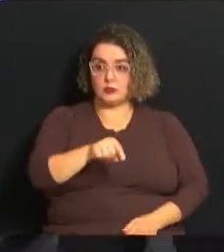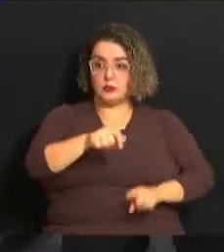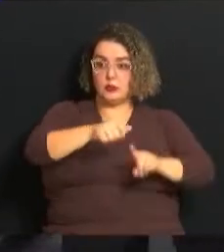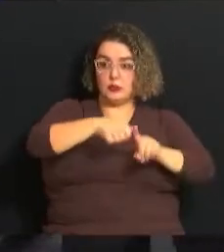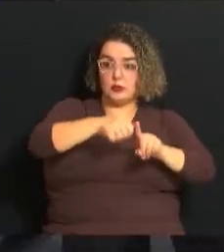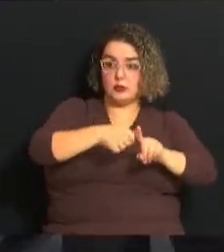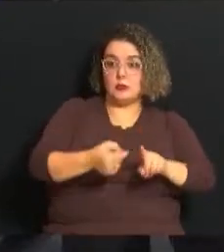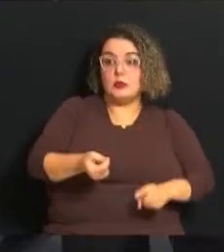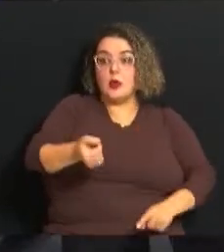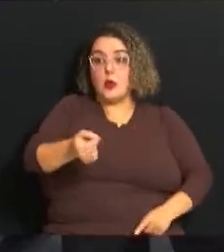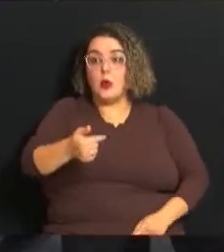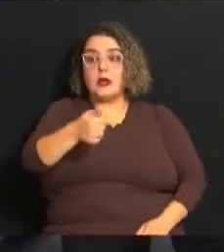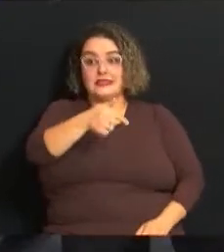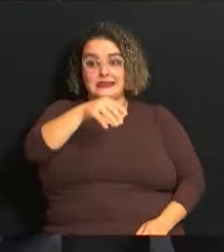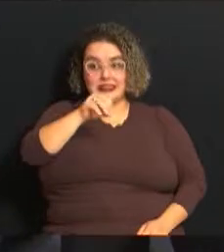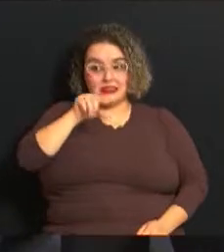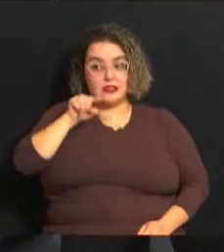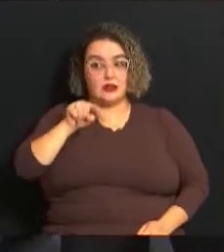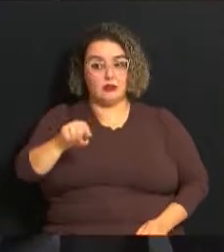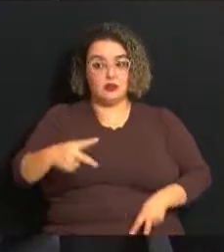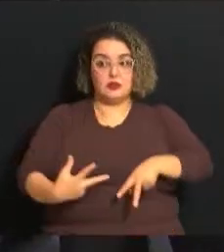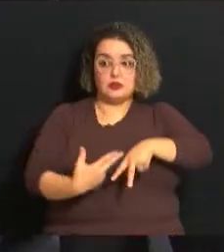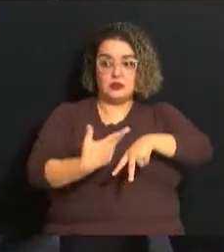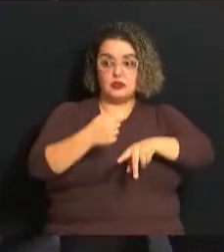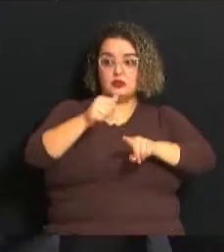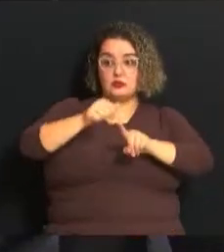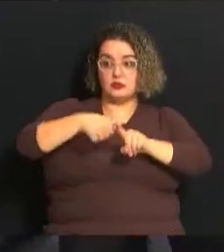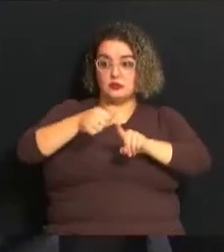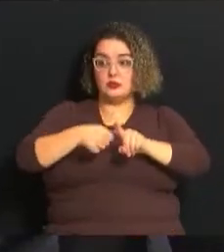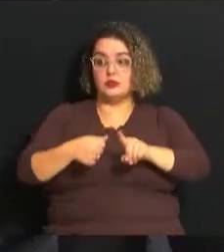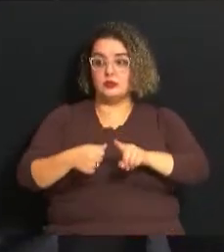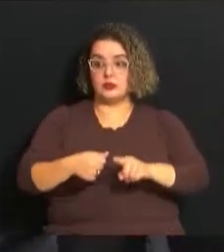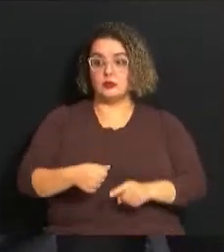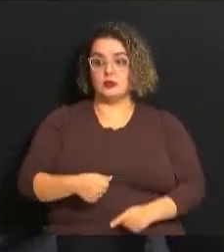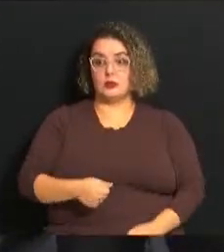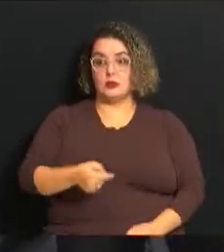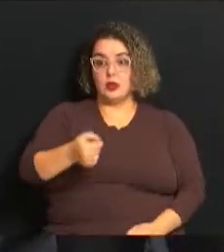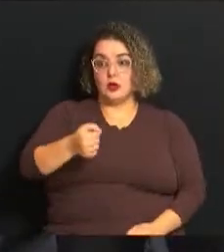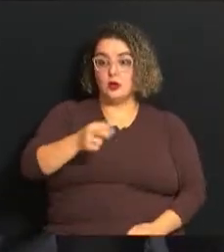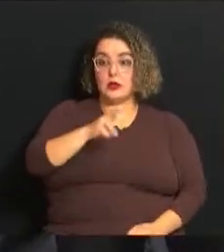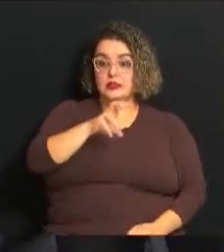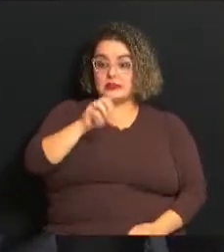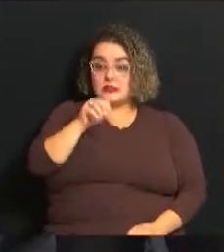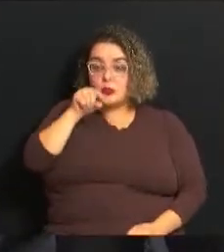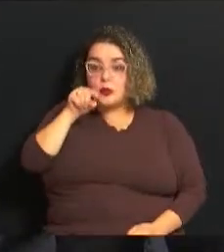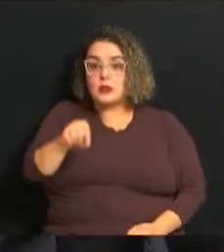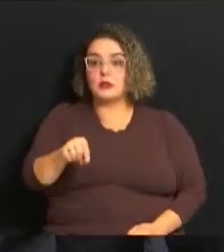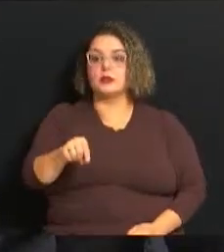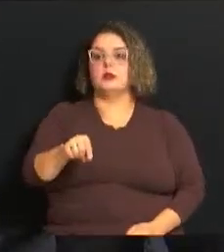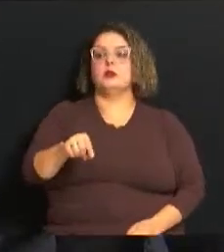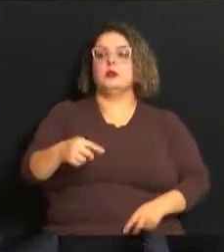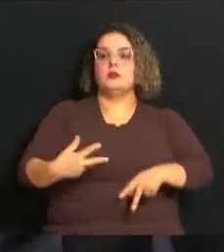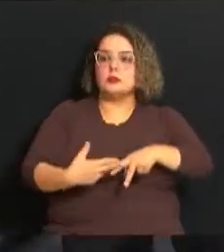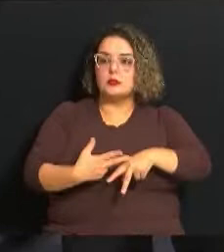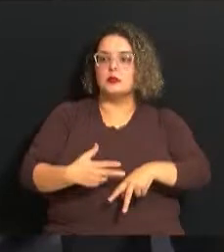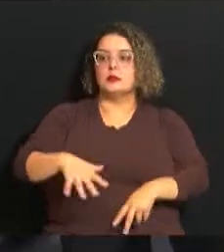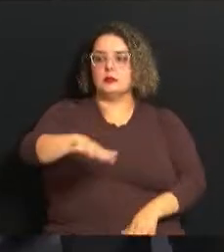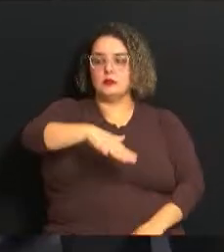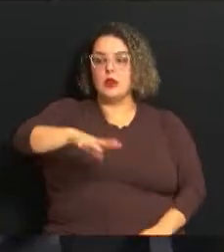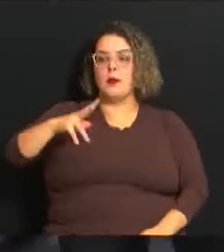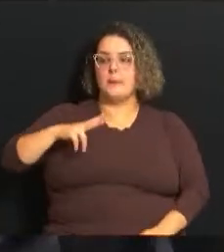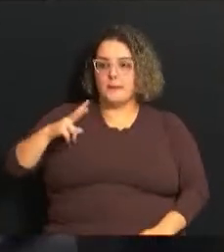quase 70 mil cirurgias por mês. Então, nós vamos agregar quase 50 mil cirurgias na rede própria do estado, no mutirão